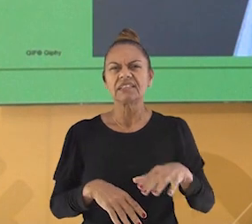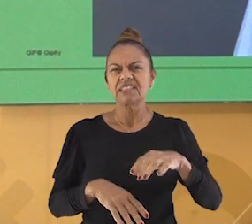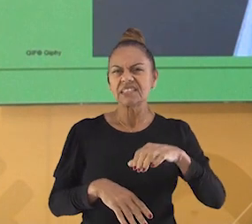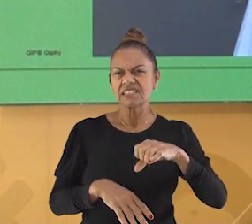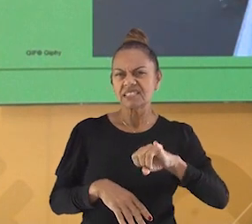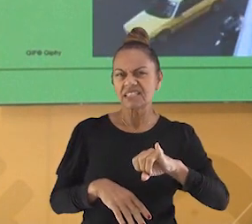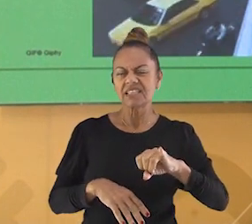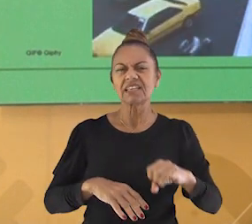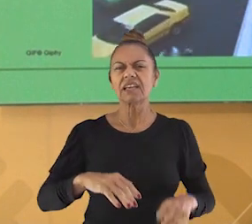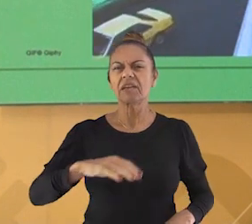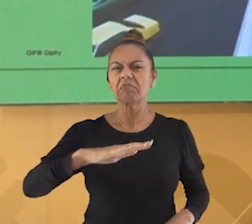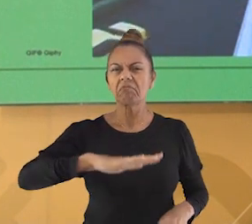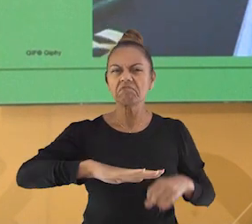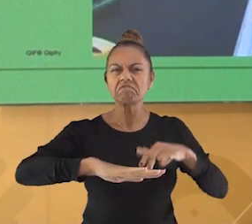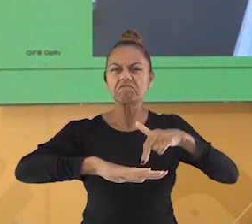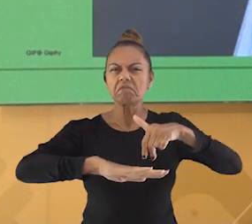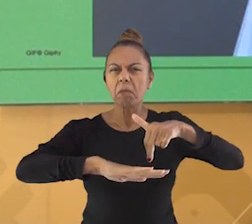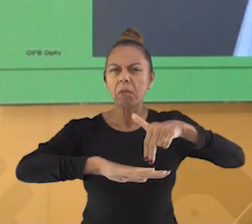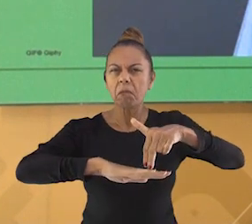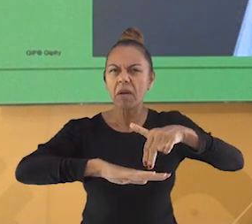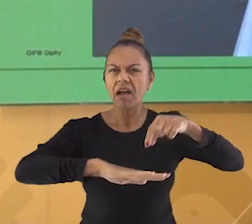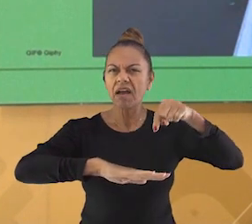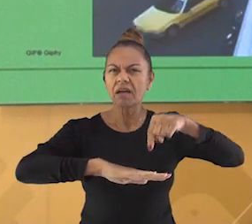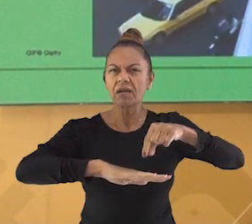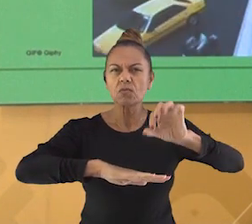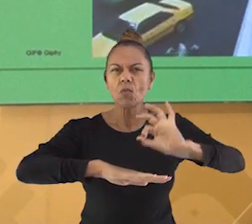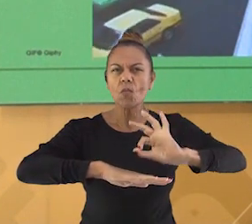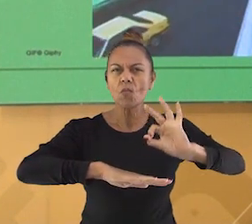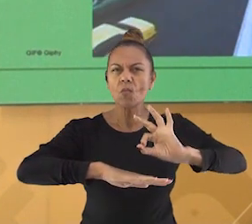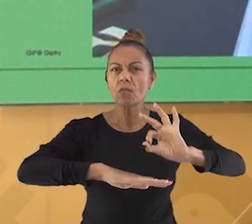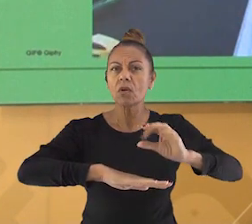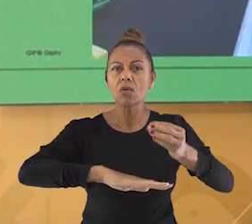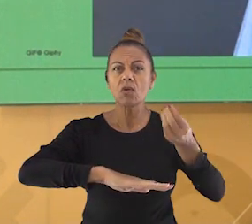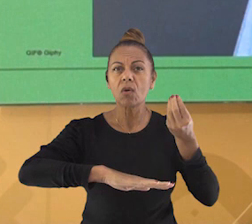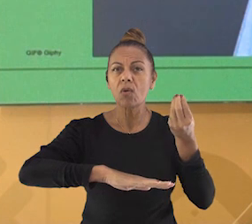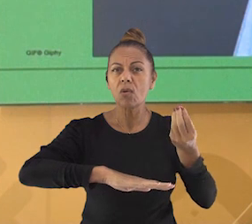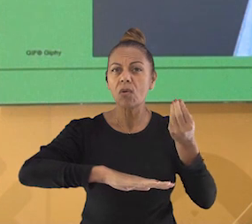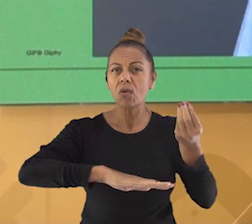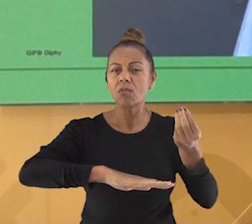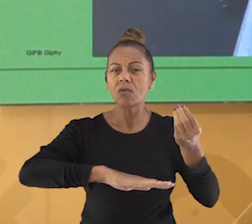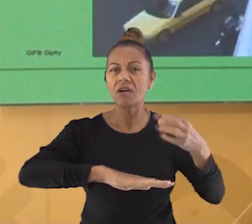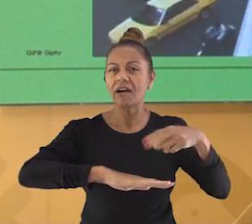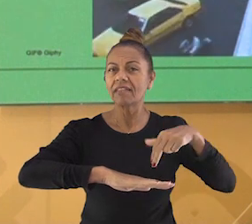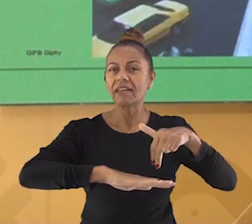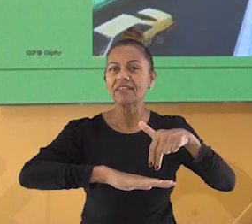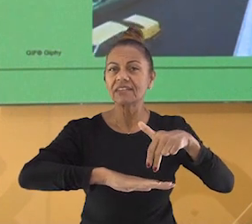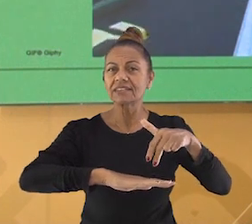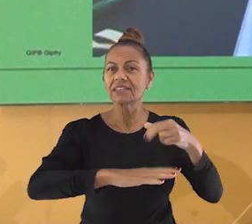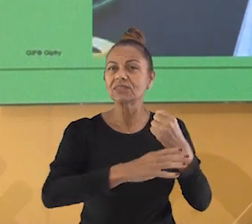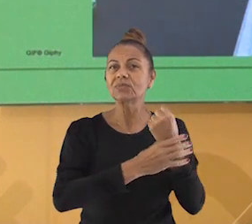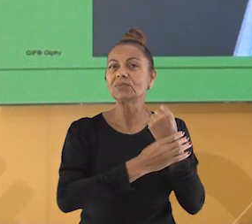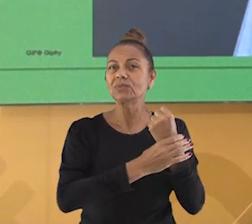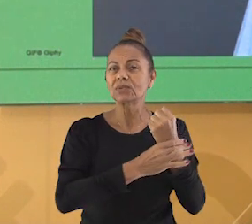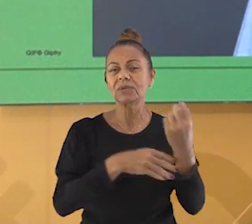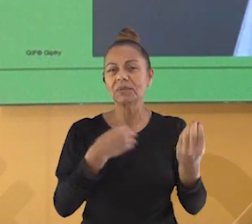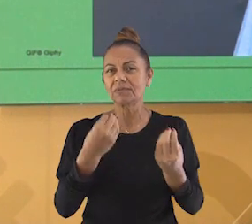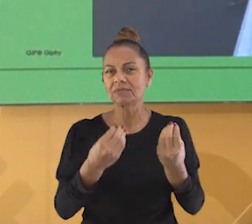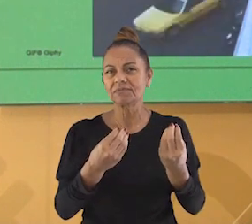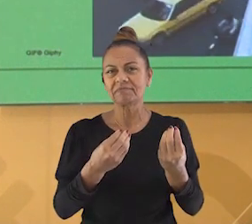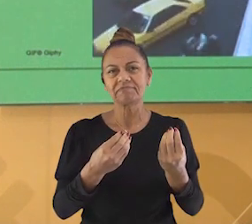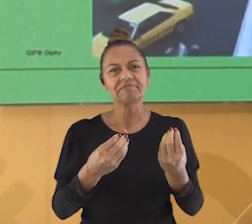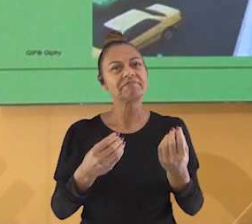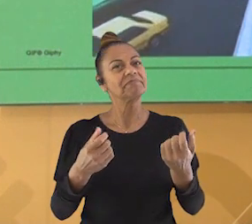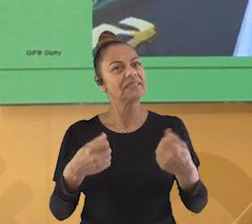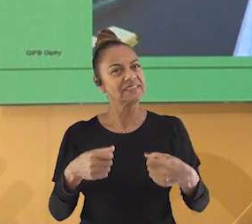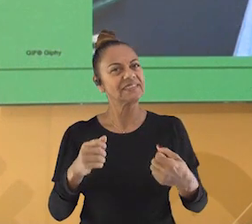uma faixa de pedestres ou um semáforo para mostrar a hora que os carros devem seguir e parar, como poderíamos atravessar em